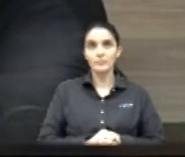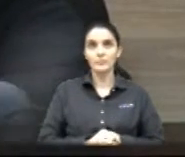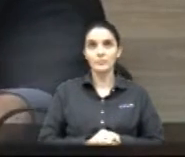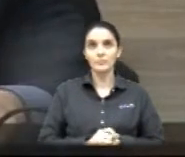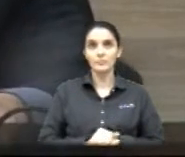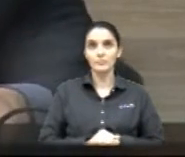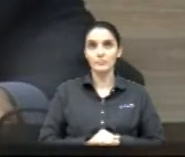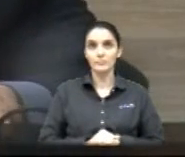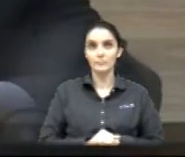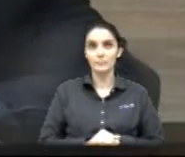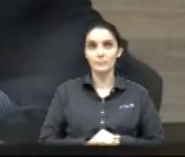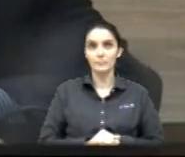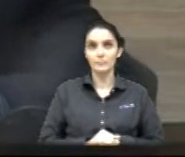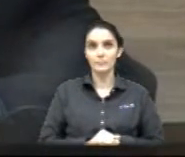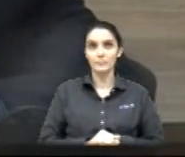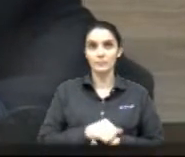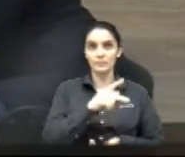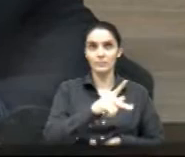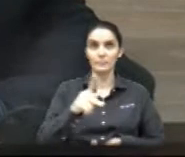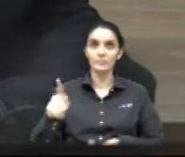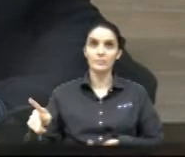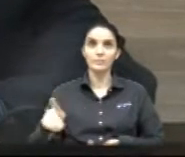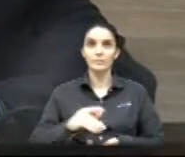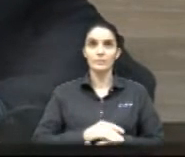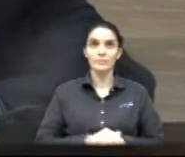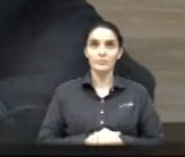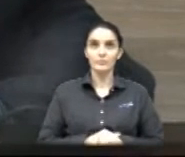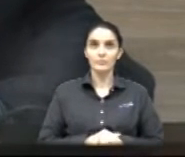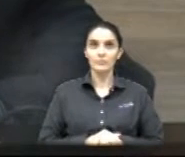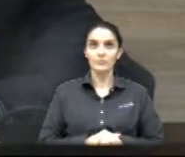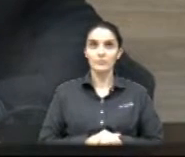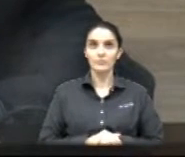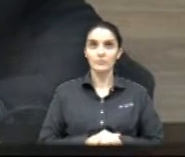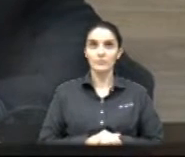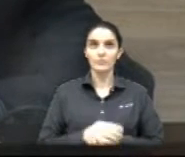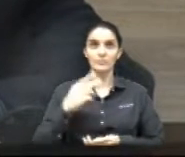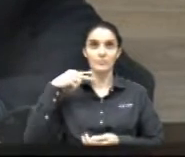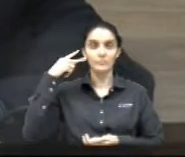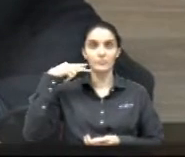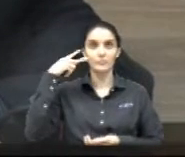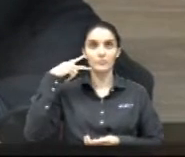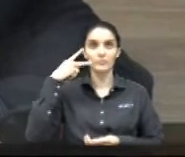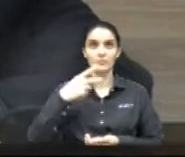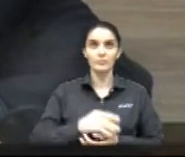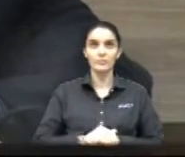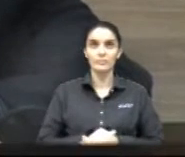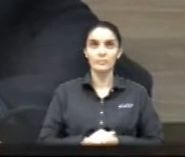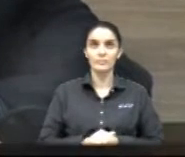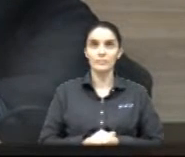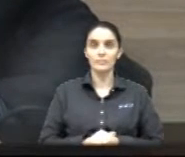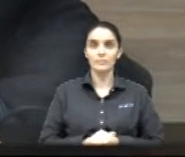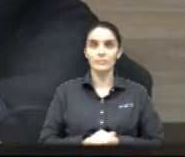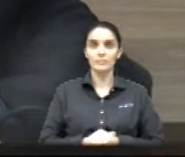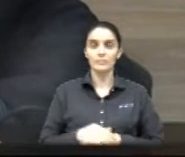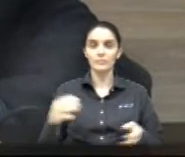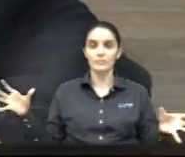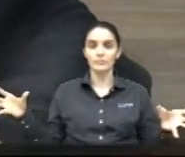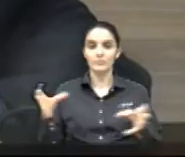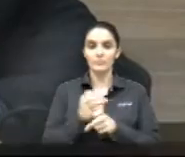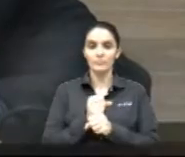ordem. Senhor presidente, senhoras e senhores vereadores, vou ser bem